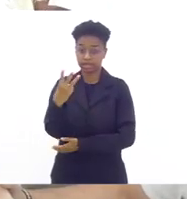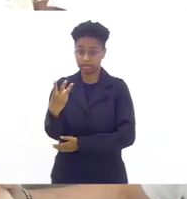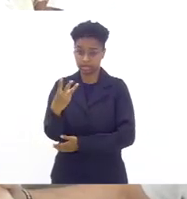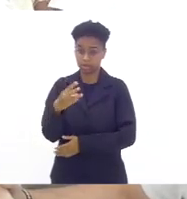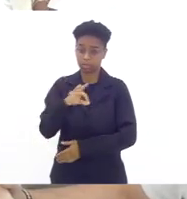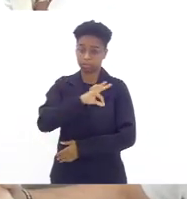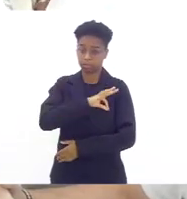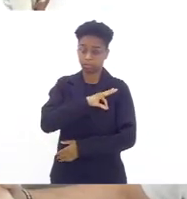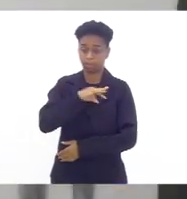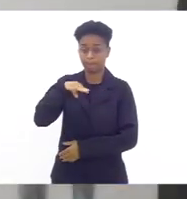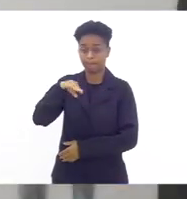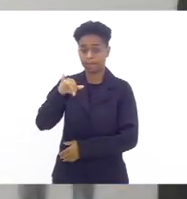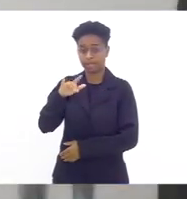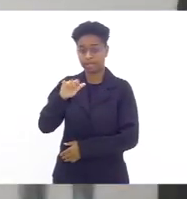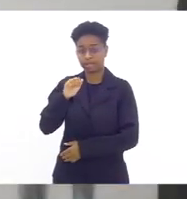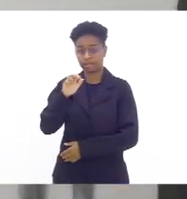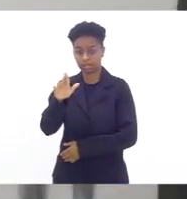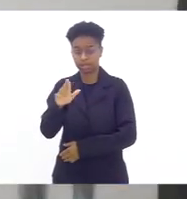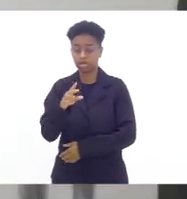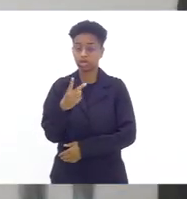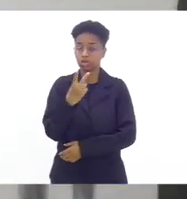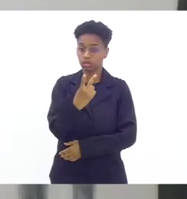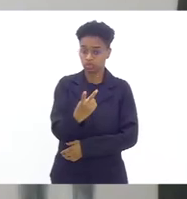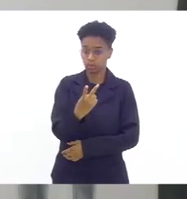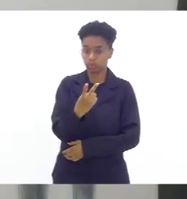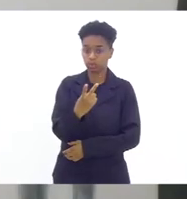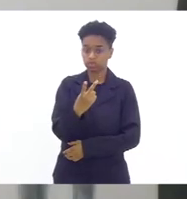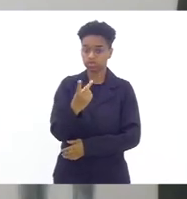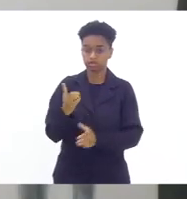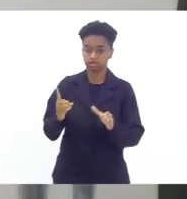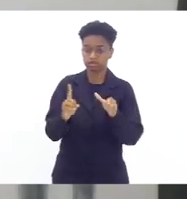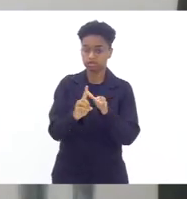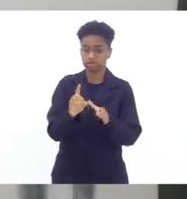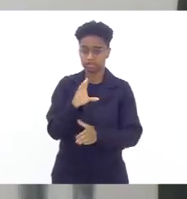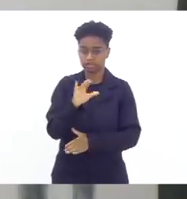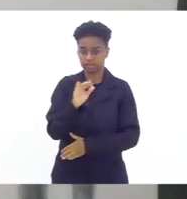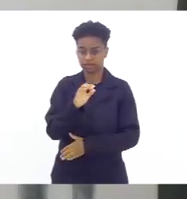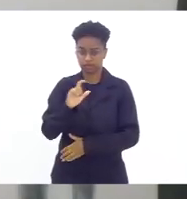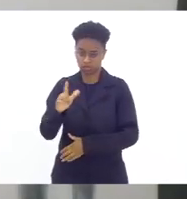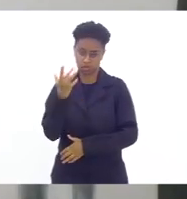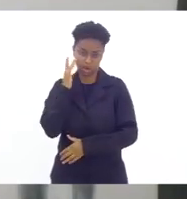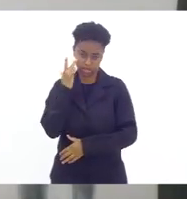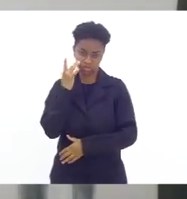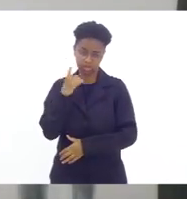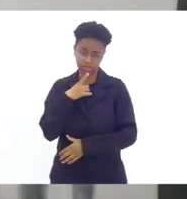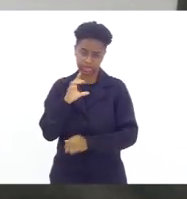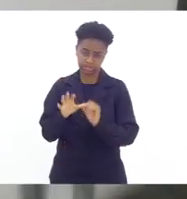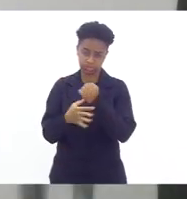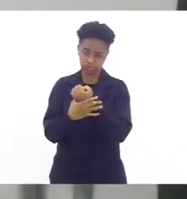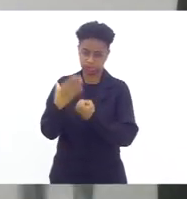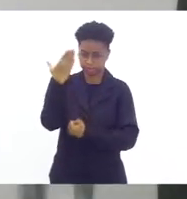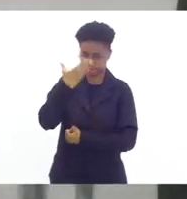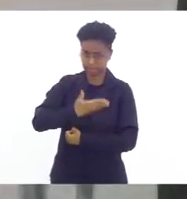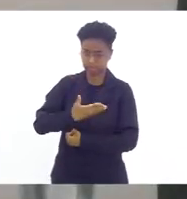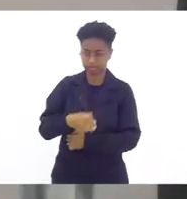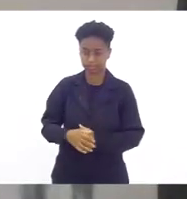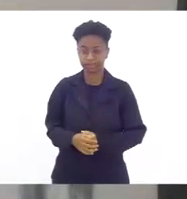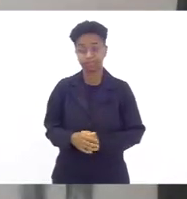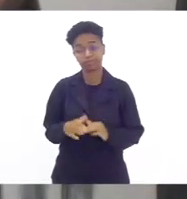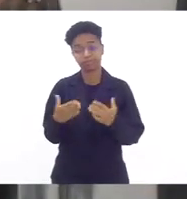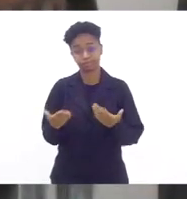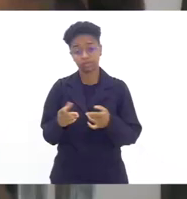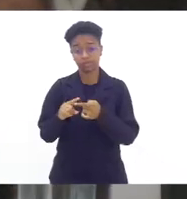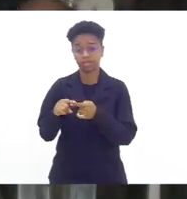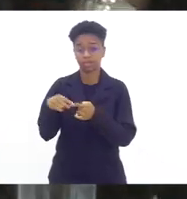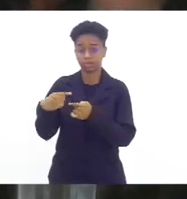eram da polícia militar e dois estavam acho que se não me engano na Casa Civil onde estava o segurança presente lotado e